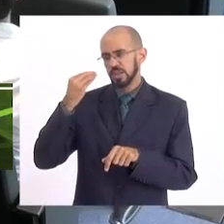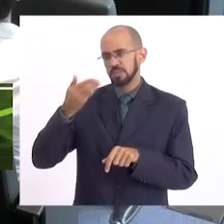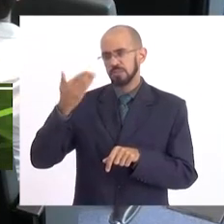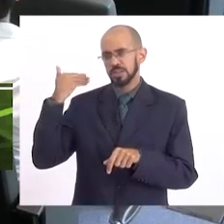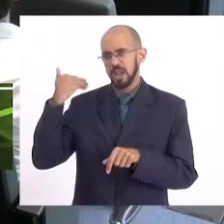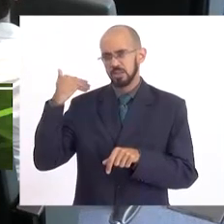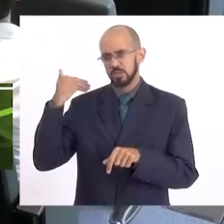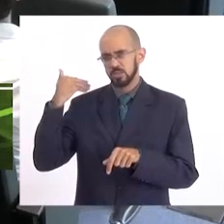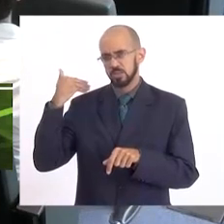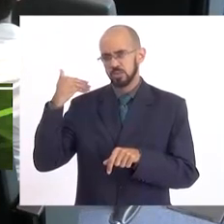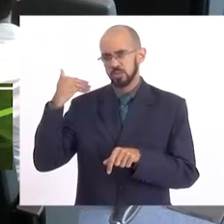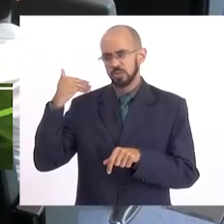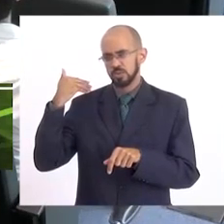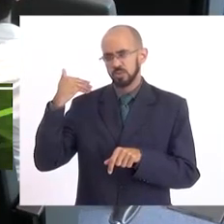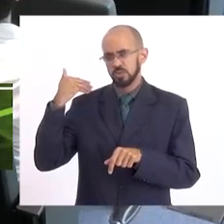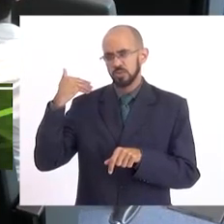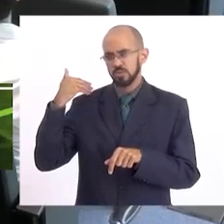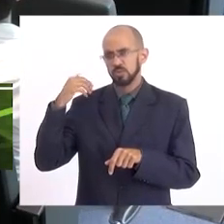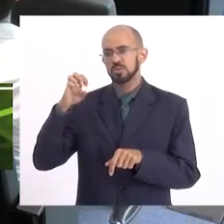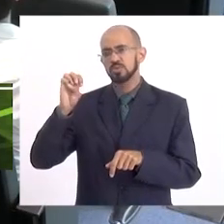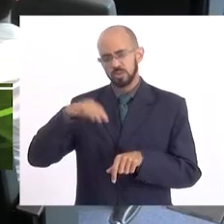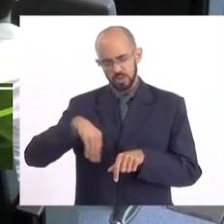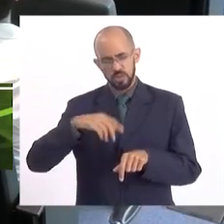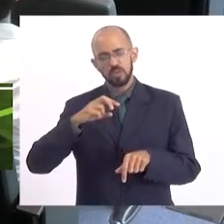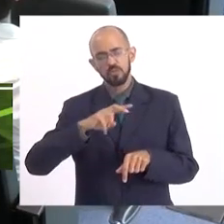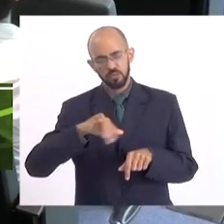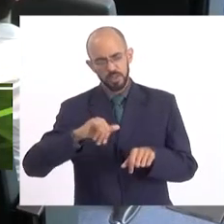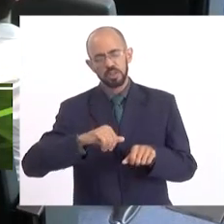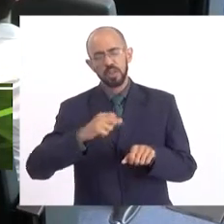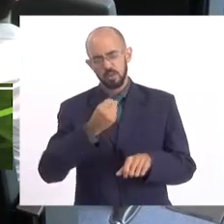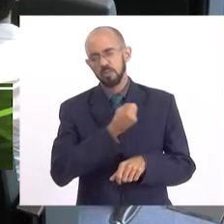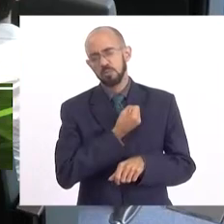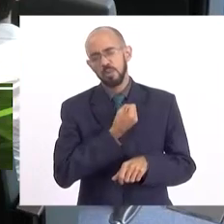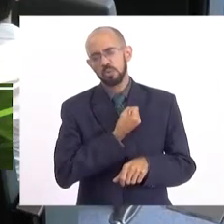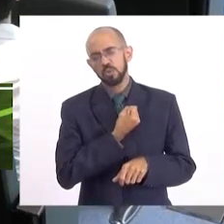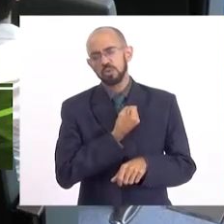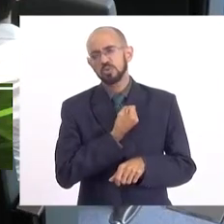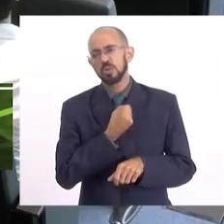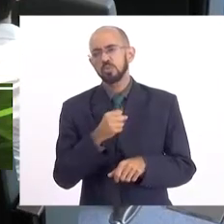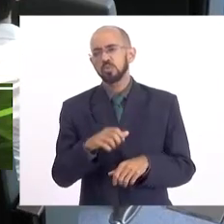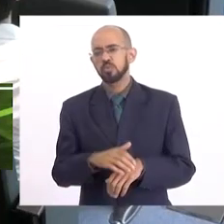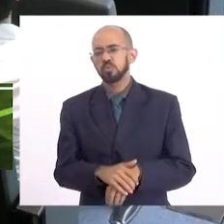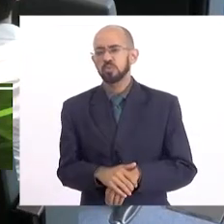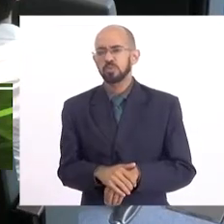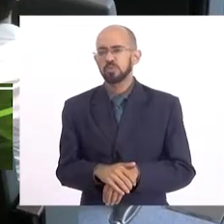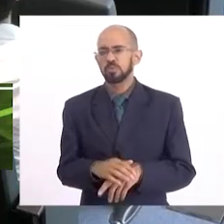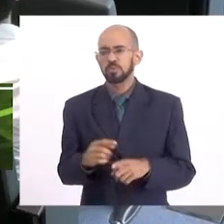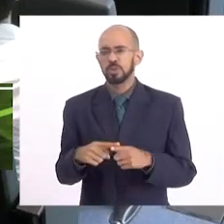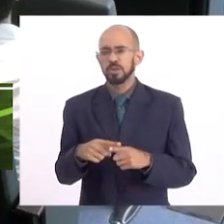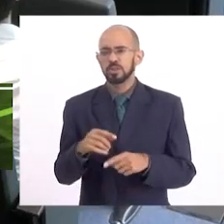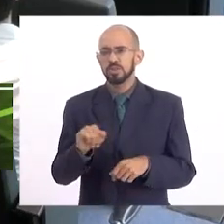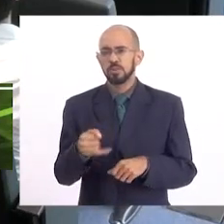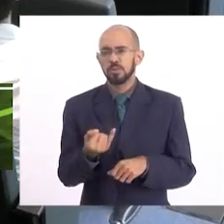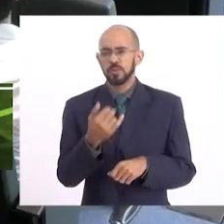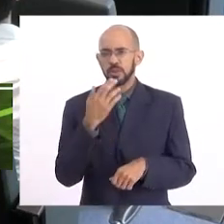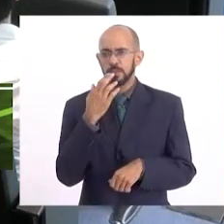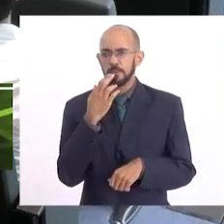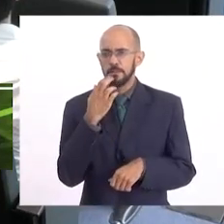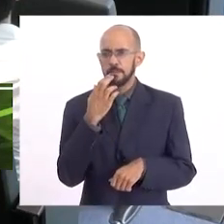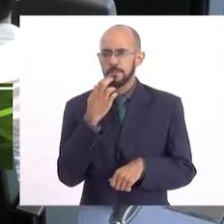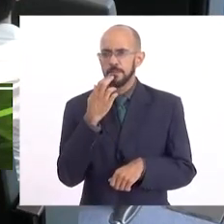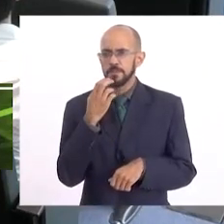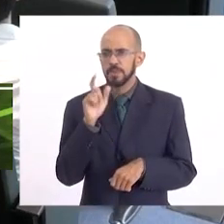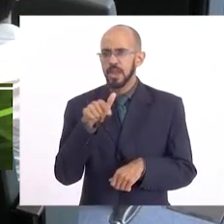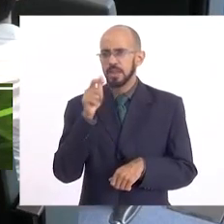acompanhando de perto do segurança presente. Vai ter critérios de pontuação. De pontuação, que aí aproveita. Esse critério é interessante até